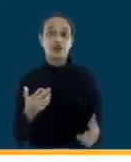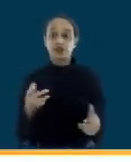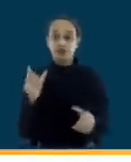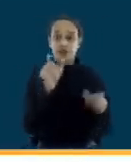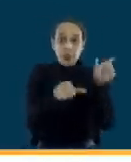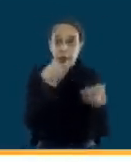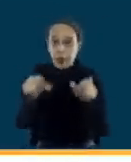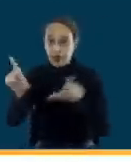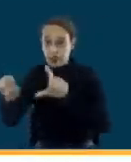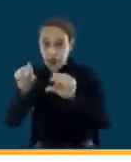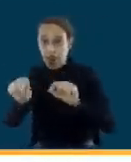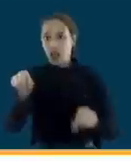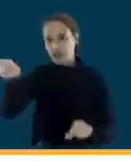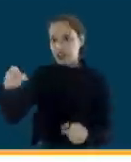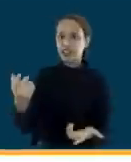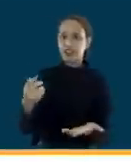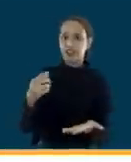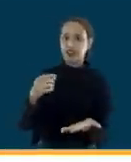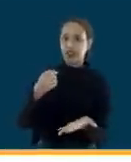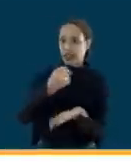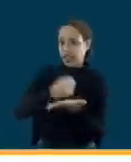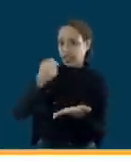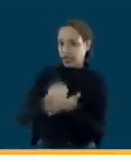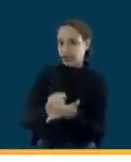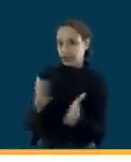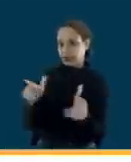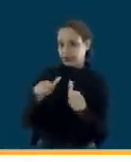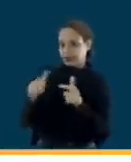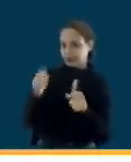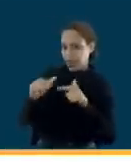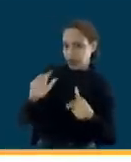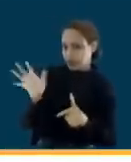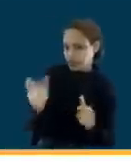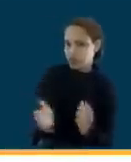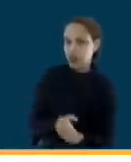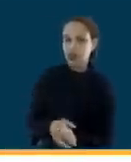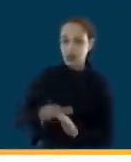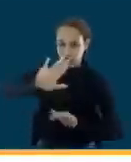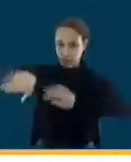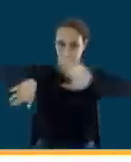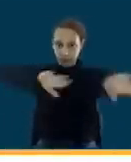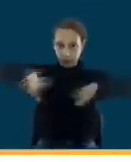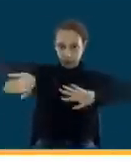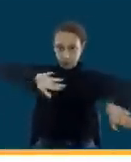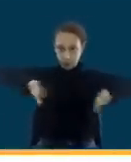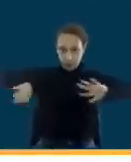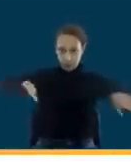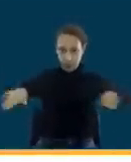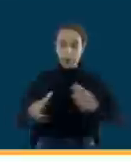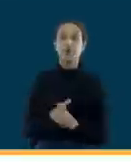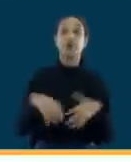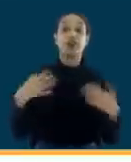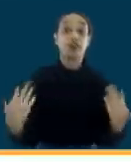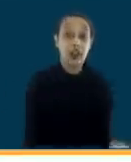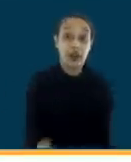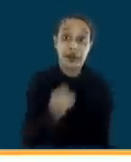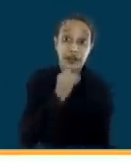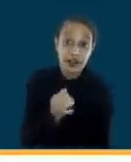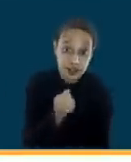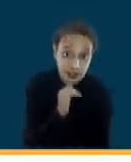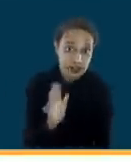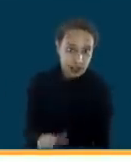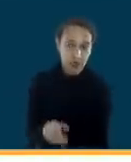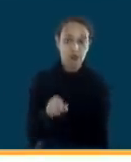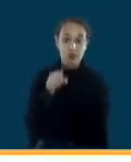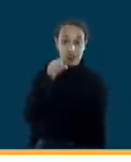tem emprego. Você passou no cruzamento cadastral. Aí o Estado não gastou, suponhamos também, no mesmo cálculo, 100 milhões, eu